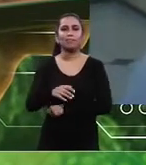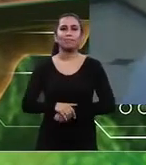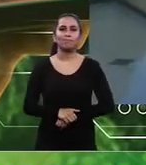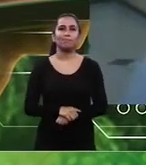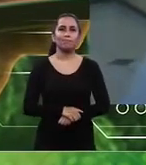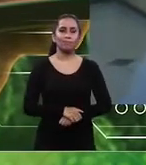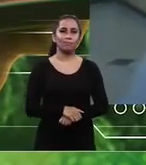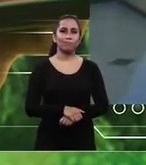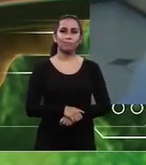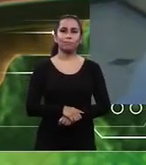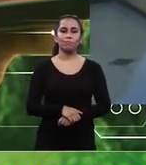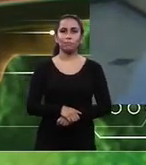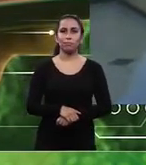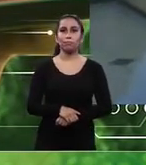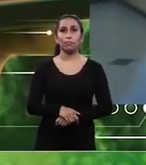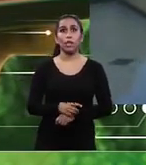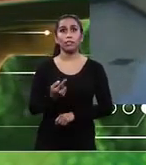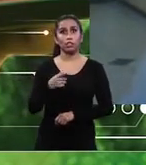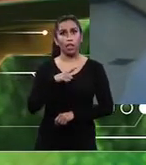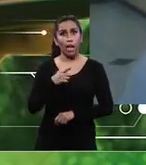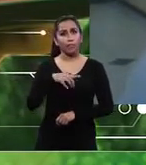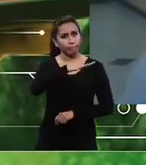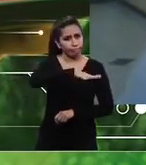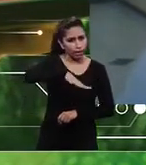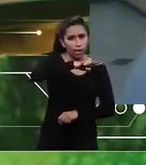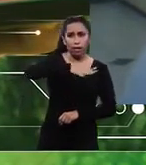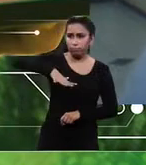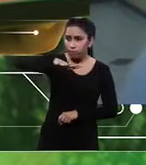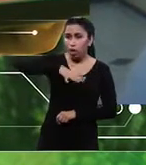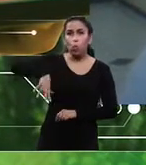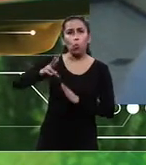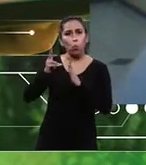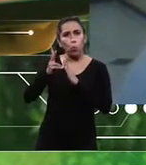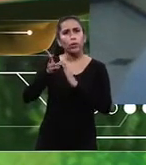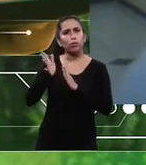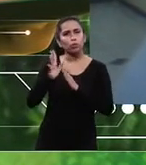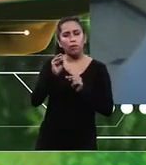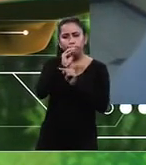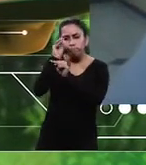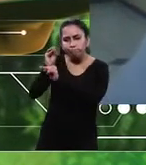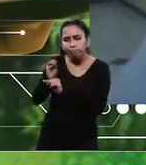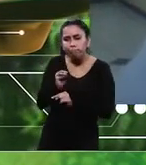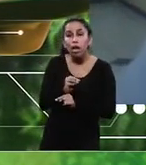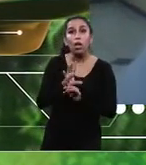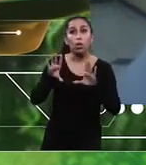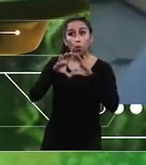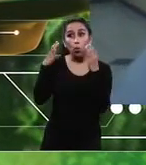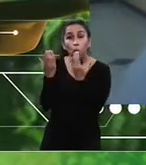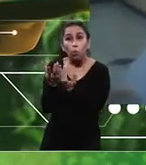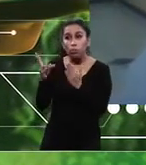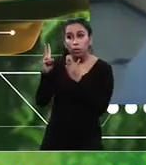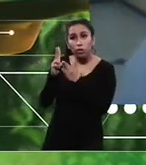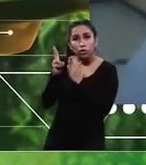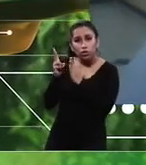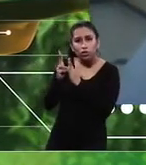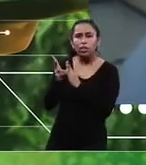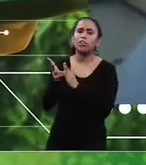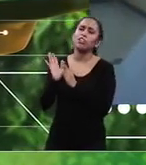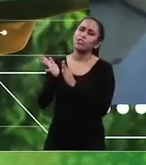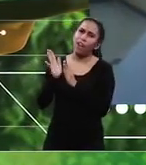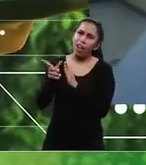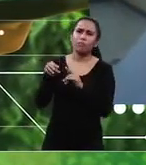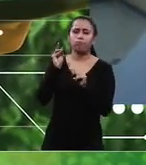já que os índios já reutilizam, a comunidade, a terra indígena 7 de setembro, a terra